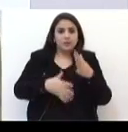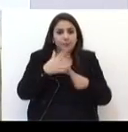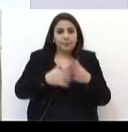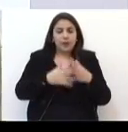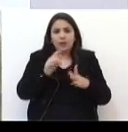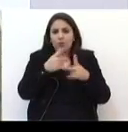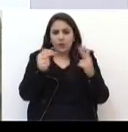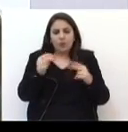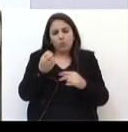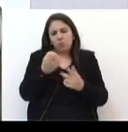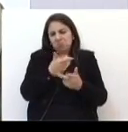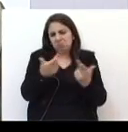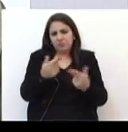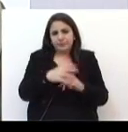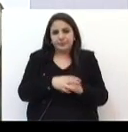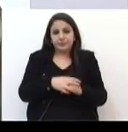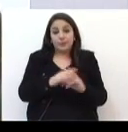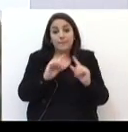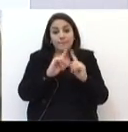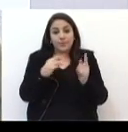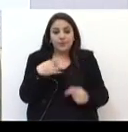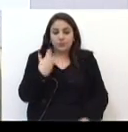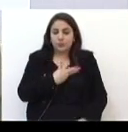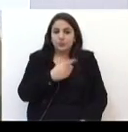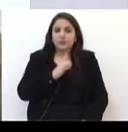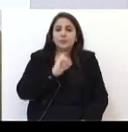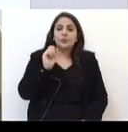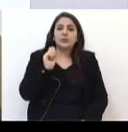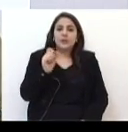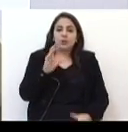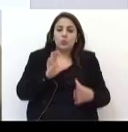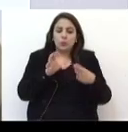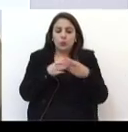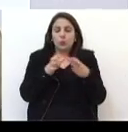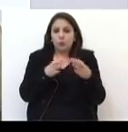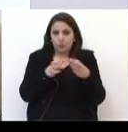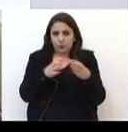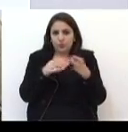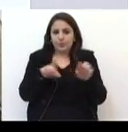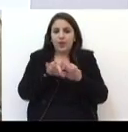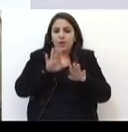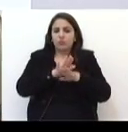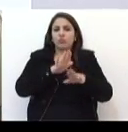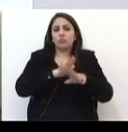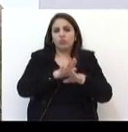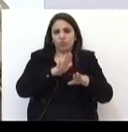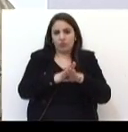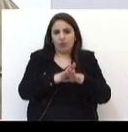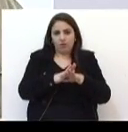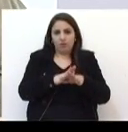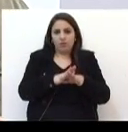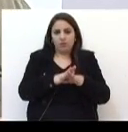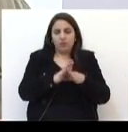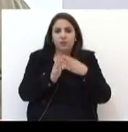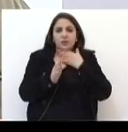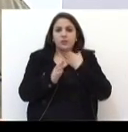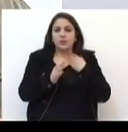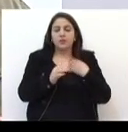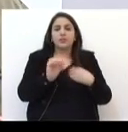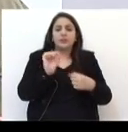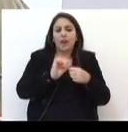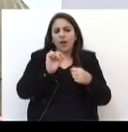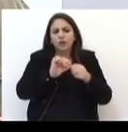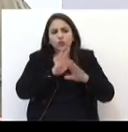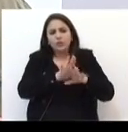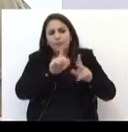prejudica alguém ou coisa parecida. Mas temos que também, um conjunto, ajudar para favorecer outras pessoas, às